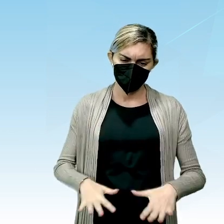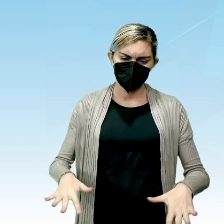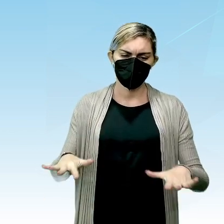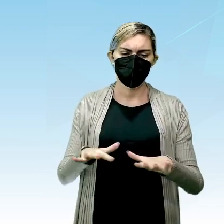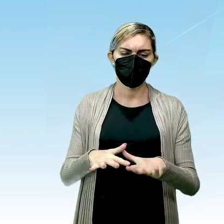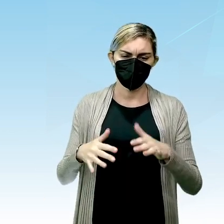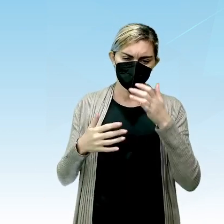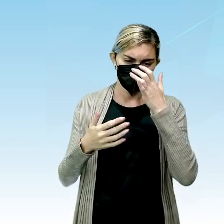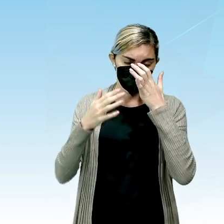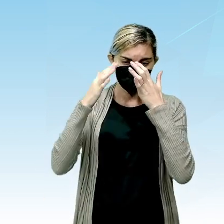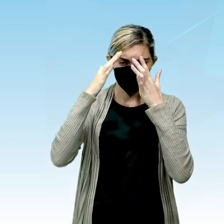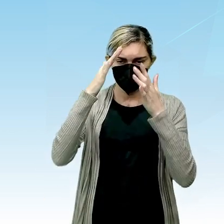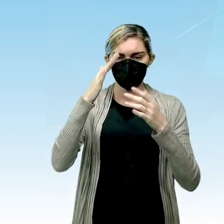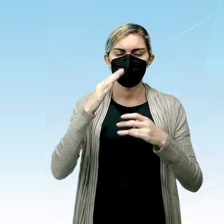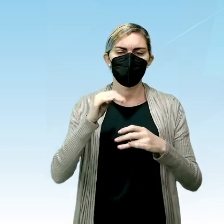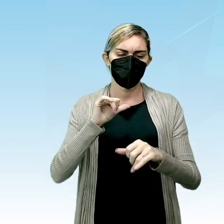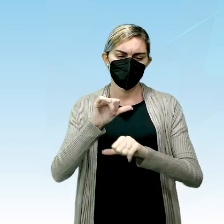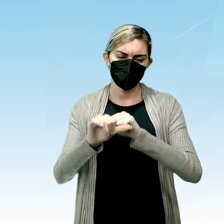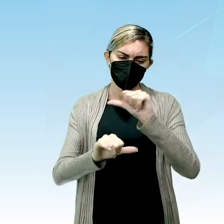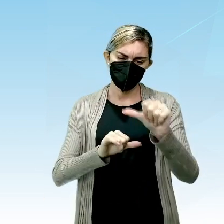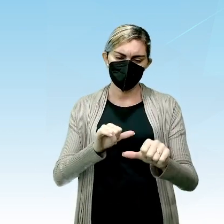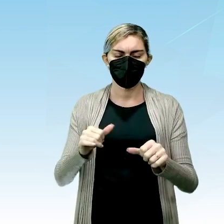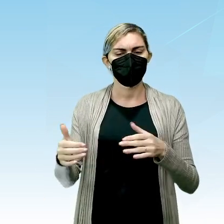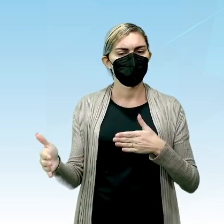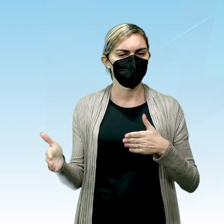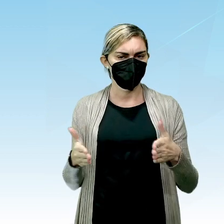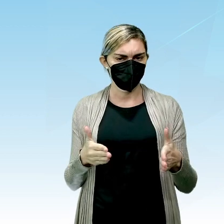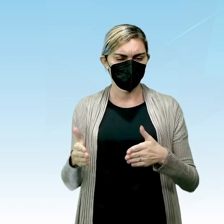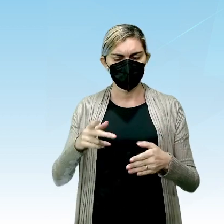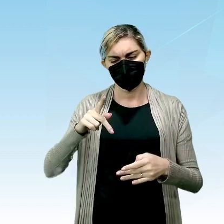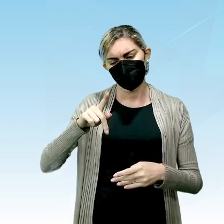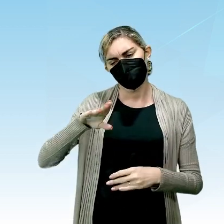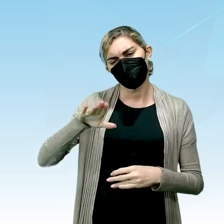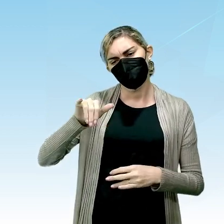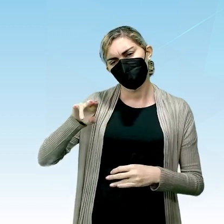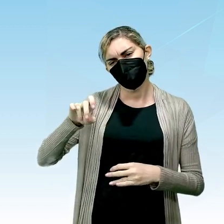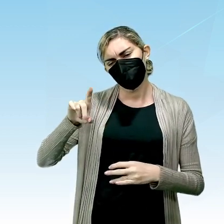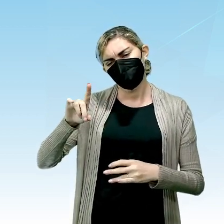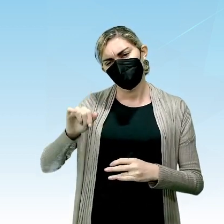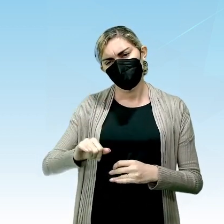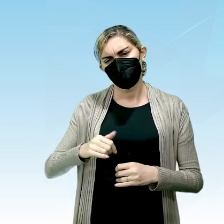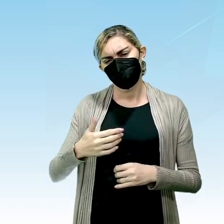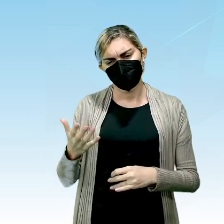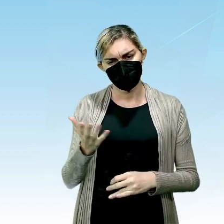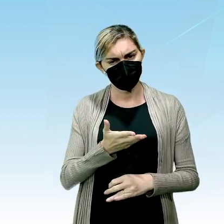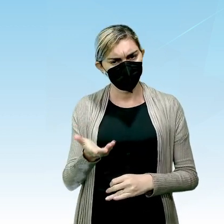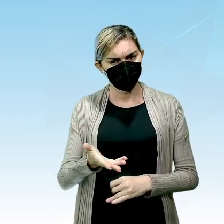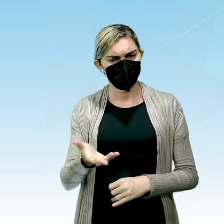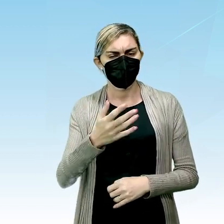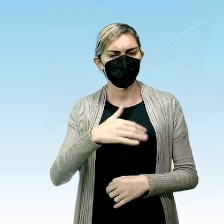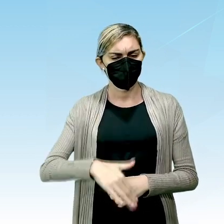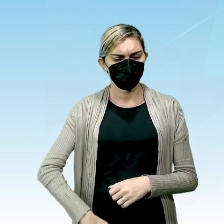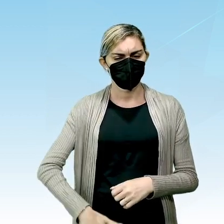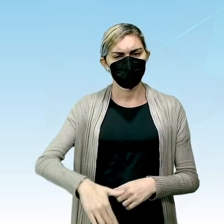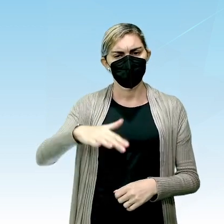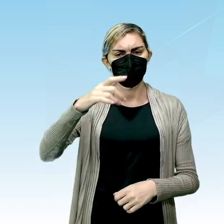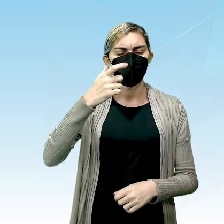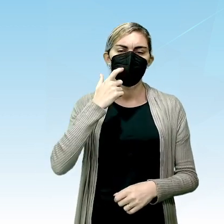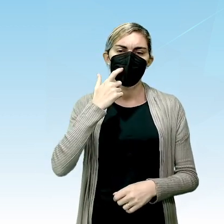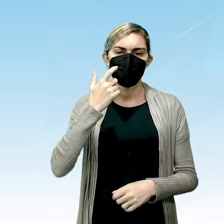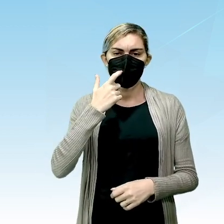as principais mudanças que ocorrem durante a puberdade vai ser aceleração do crescimento ósseo